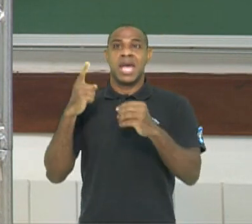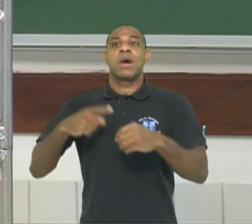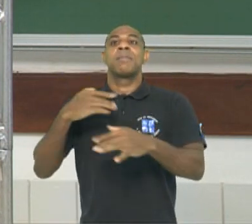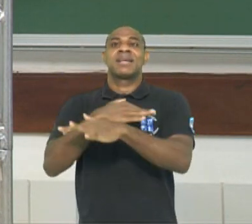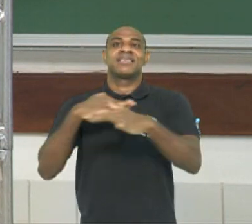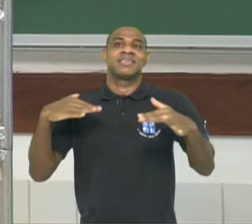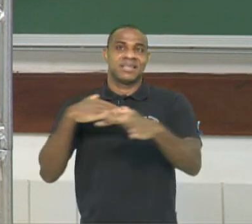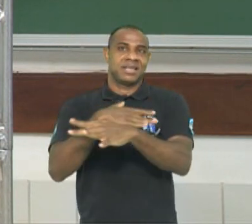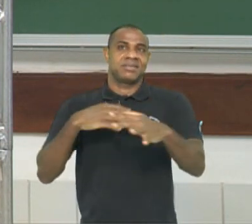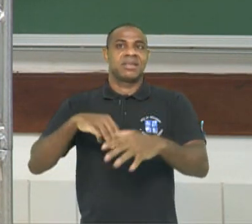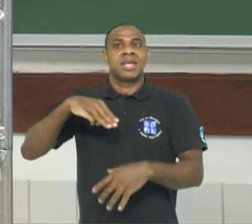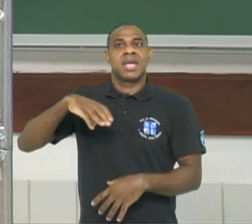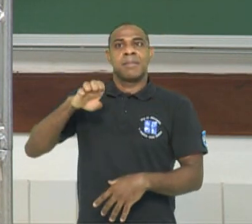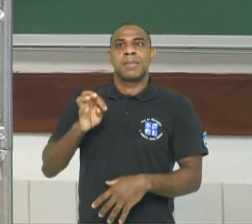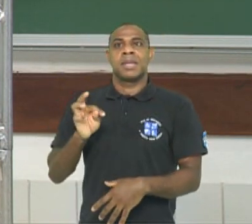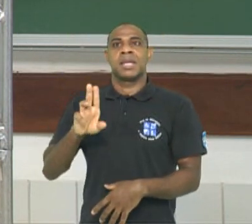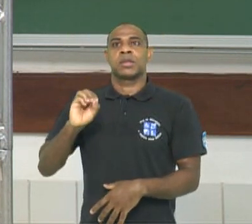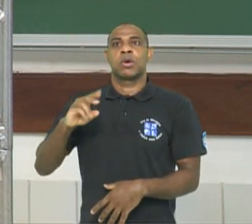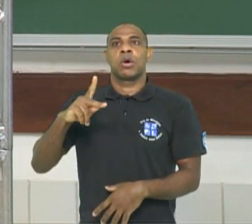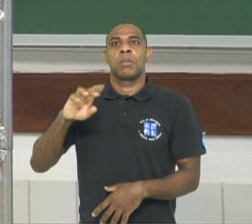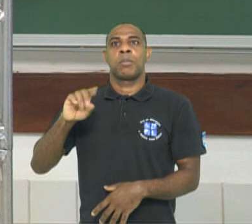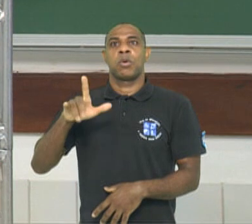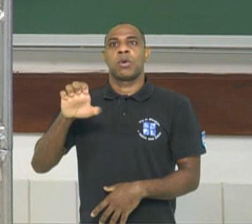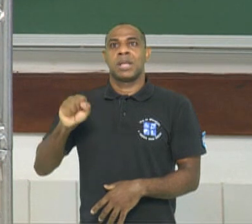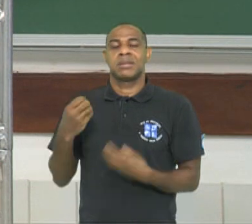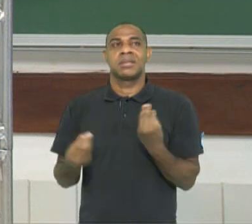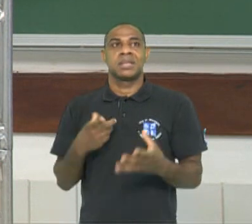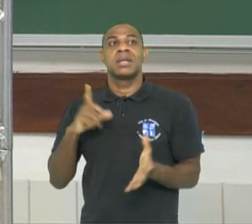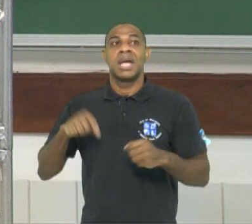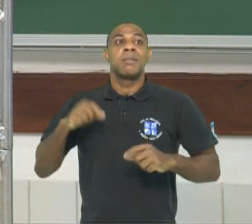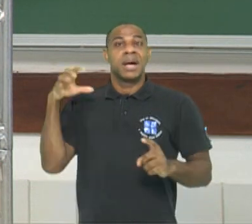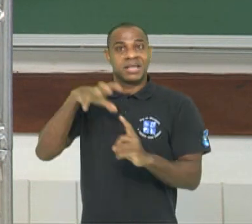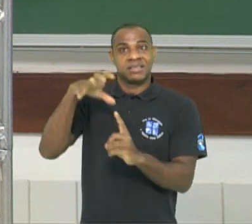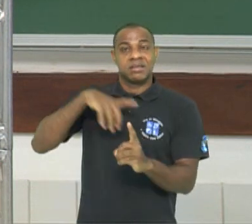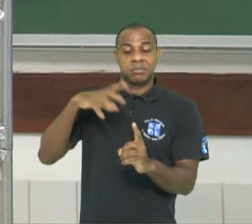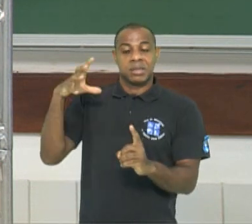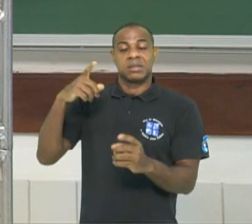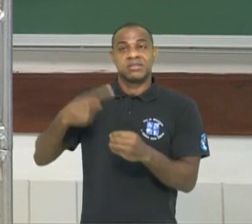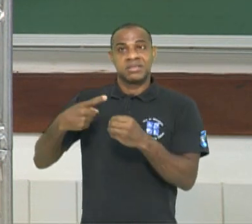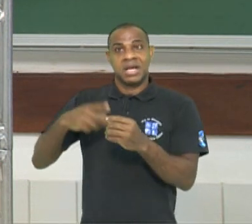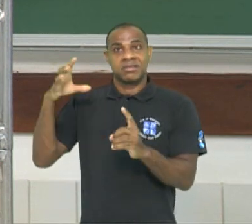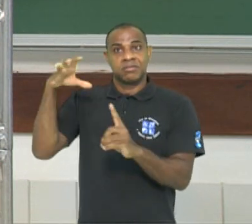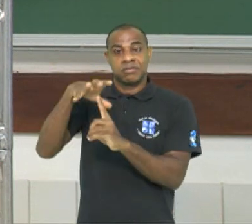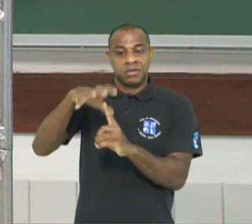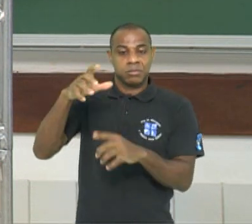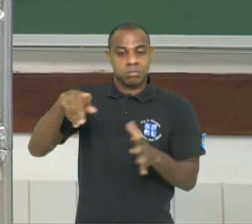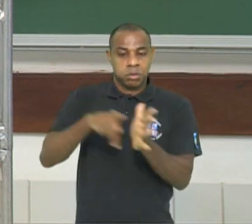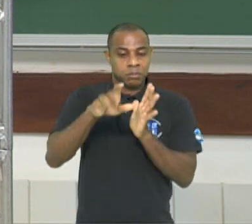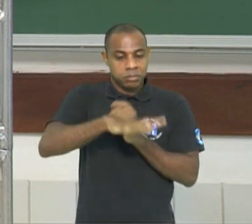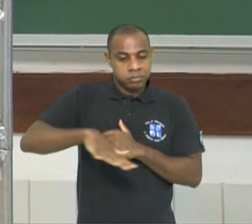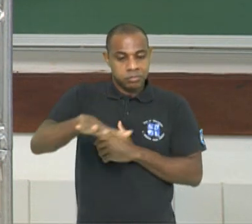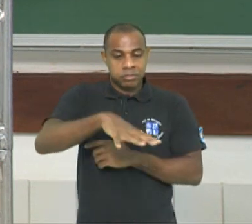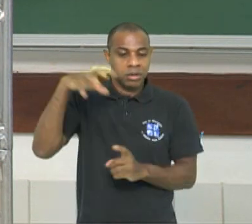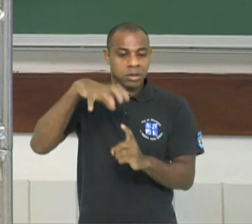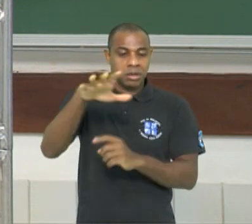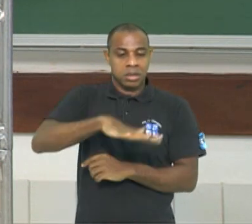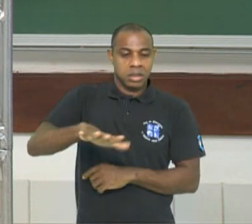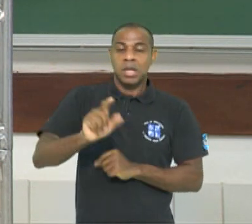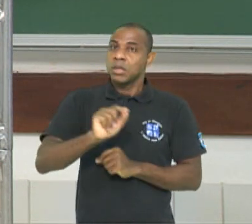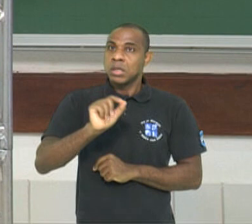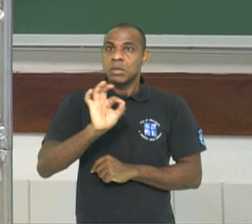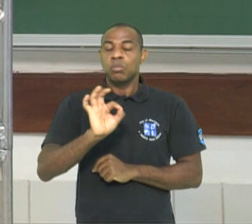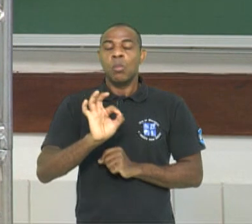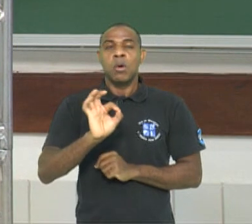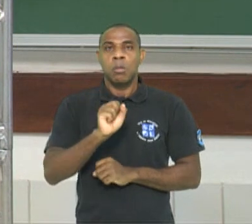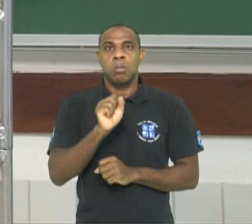metrópole regional. Por quê? Porque é uma cidade que vai influenciar a sua região e não o Brasil como um